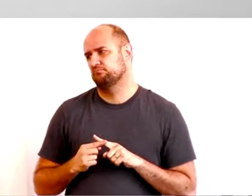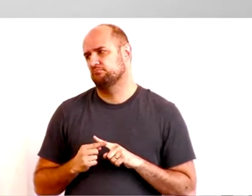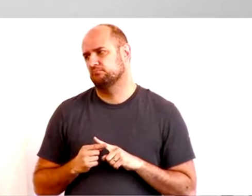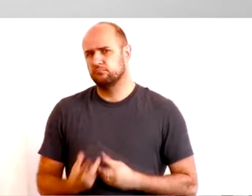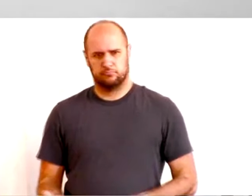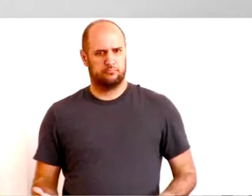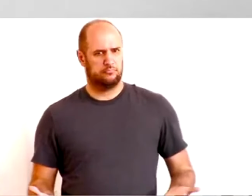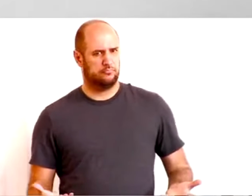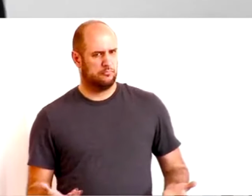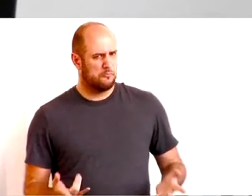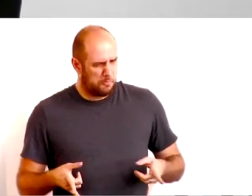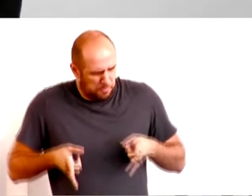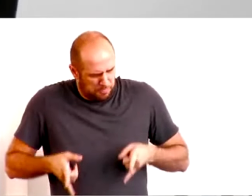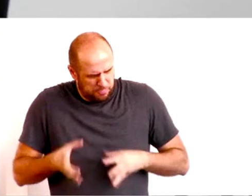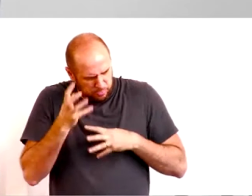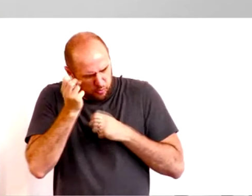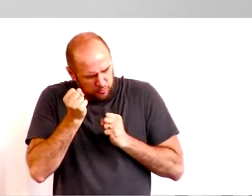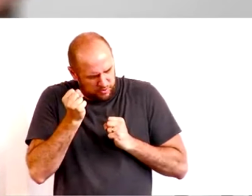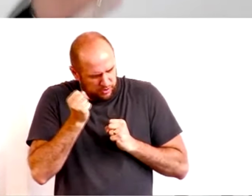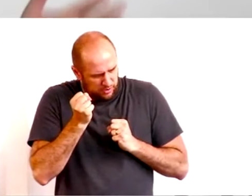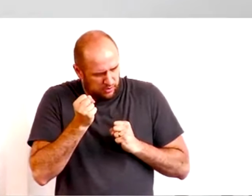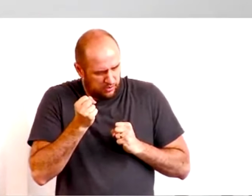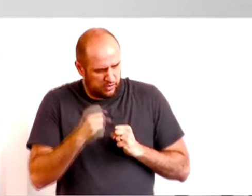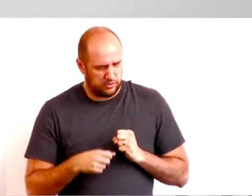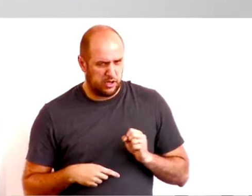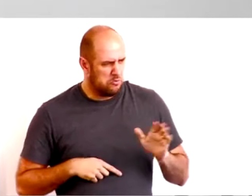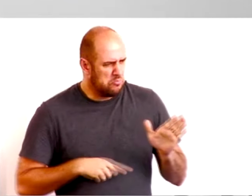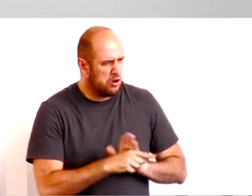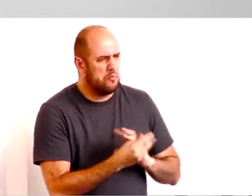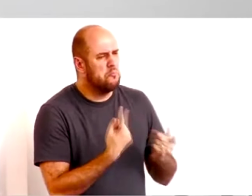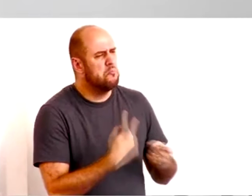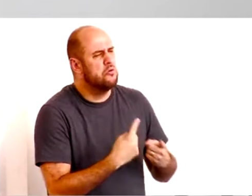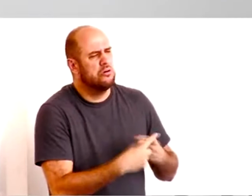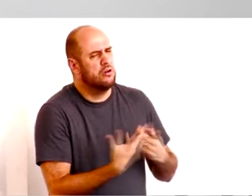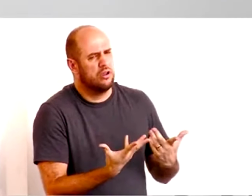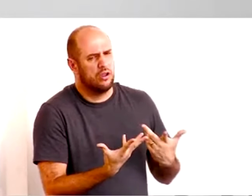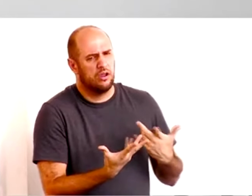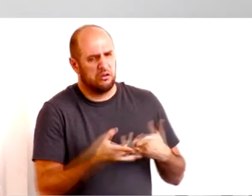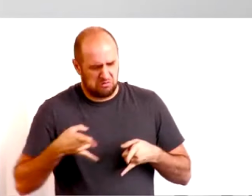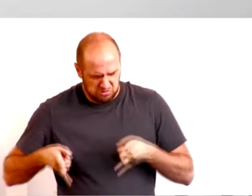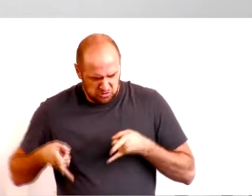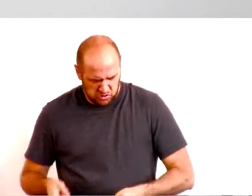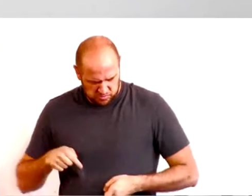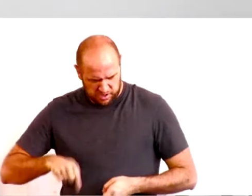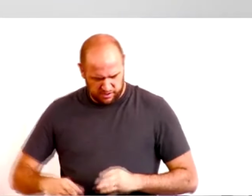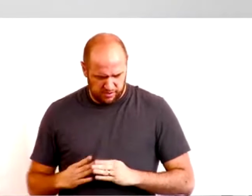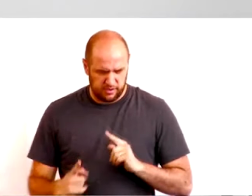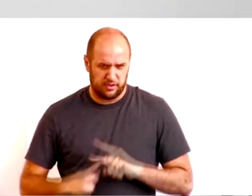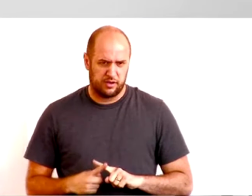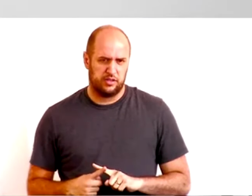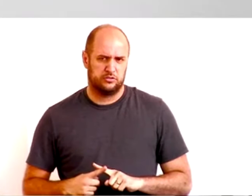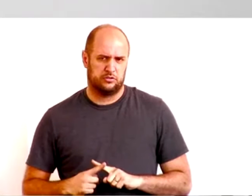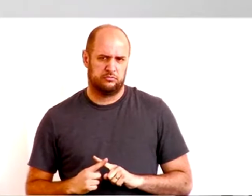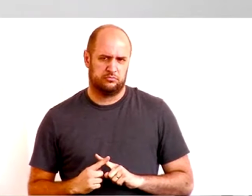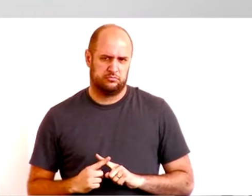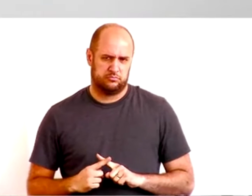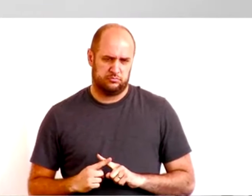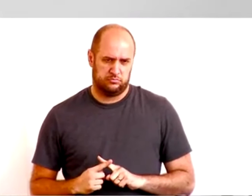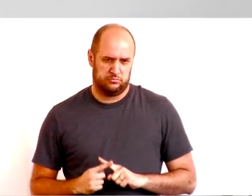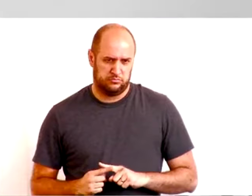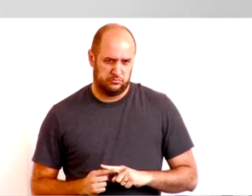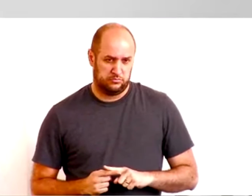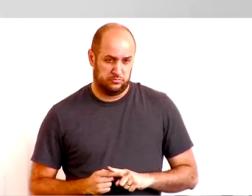E aí aqueles filhos indagados, questionados pelo pastor,